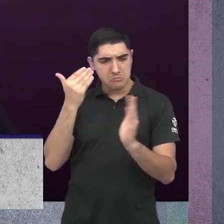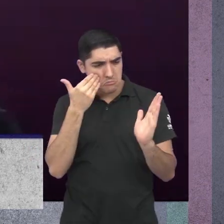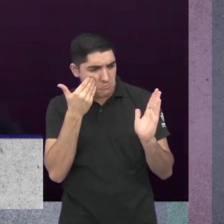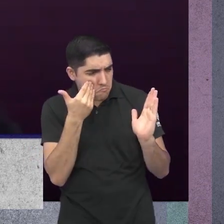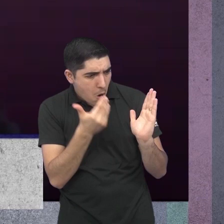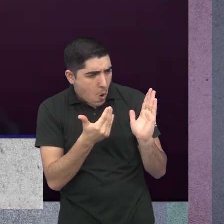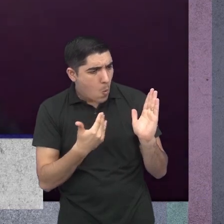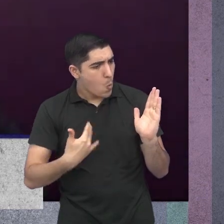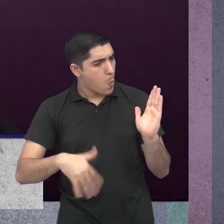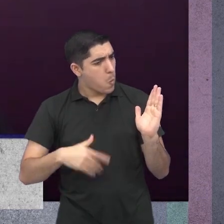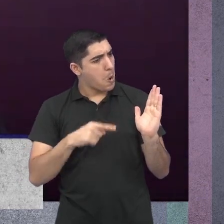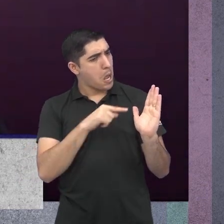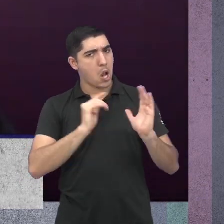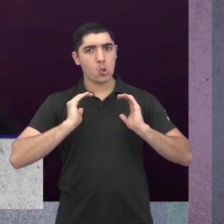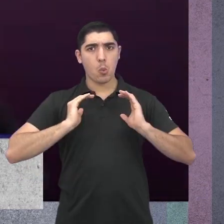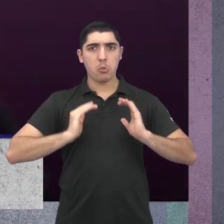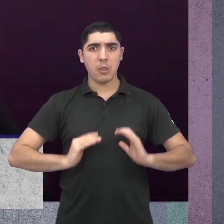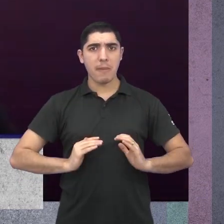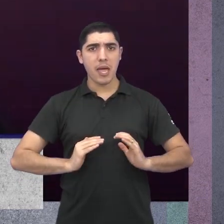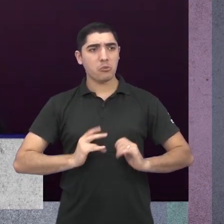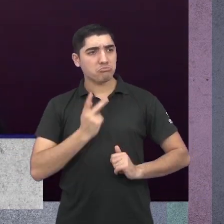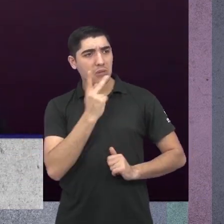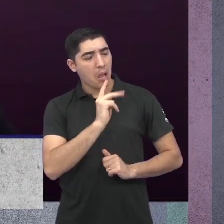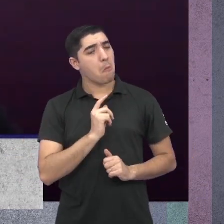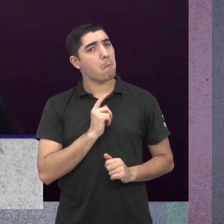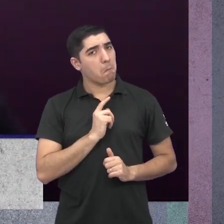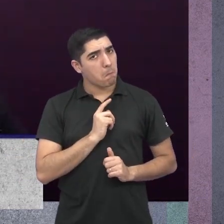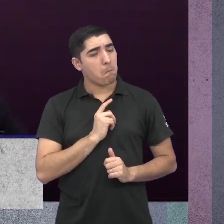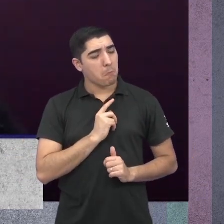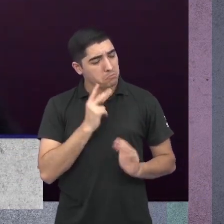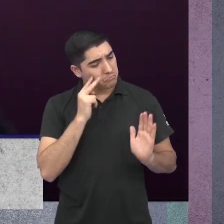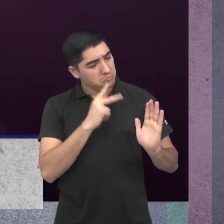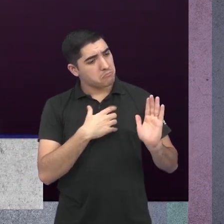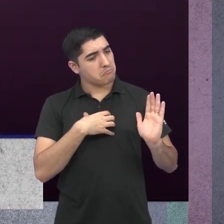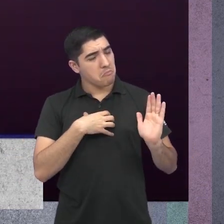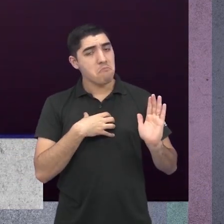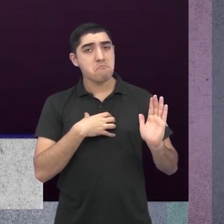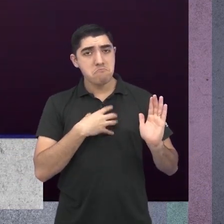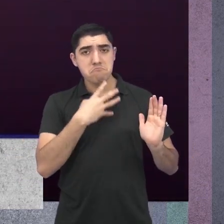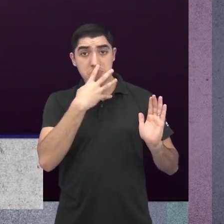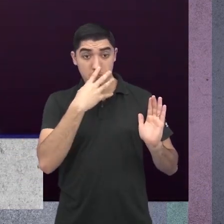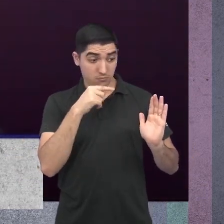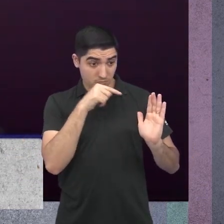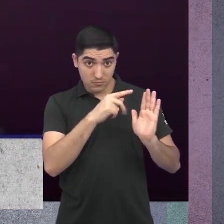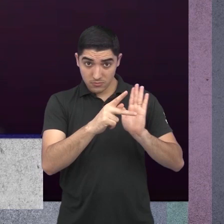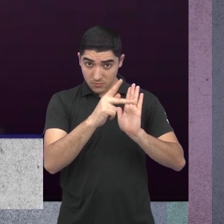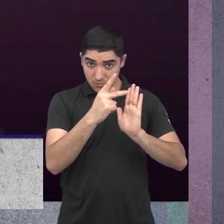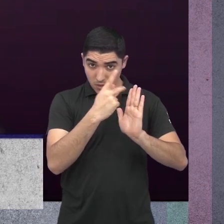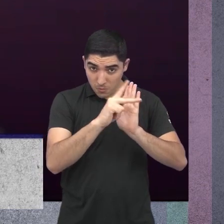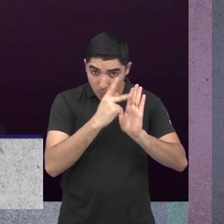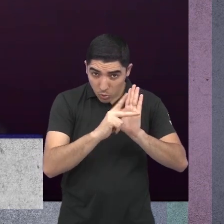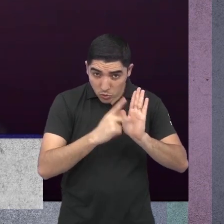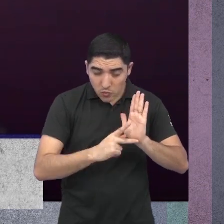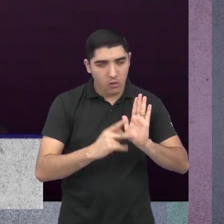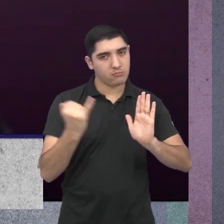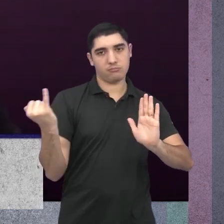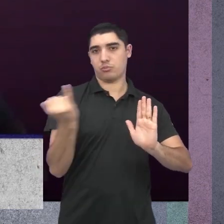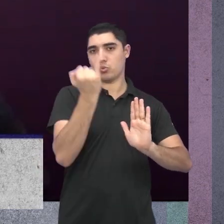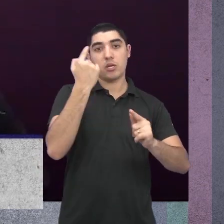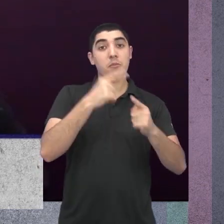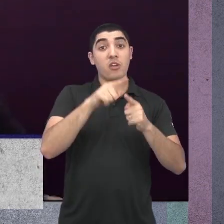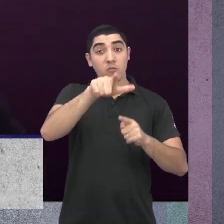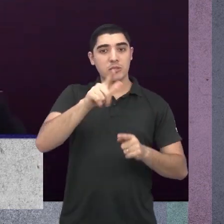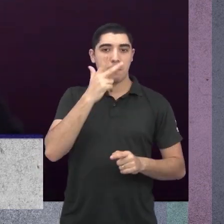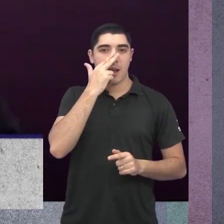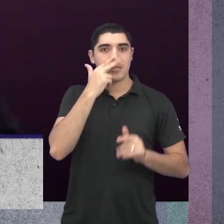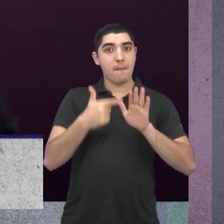pode experienciar, o seu comportamento, como ele vai se sentir. Hoje o portfólio ele é essencial para que você se